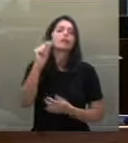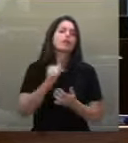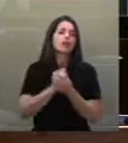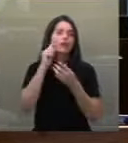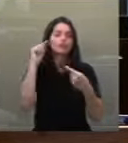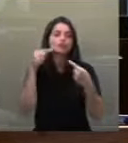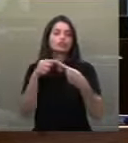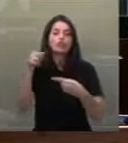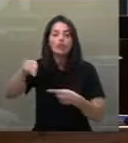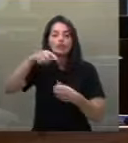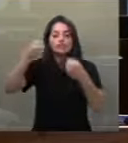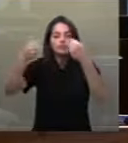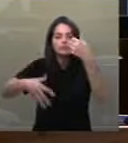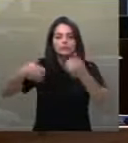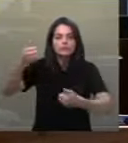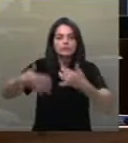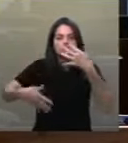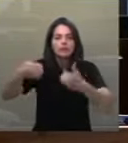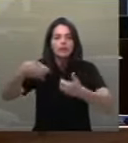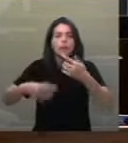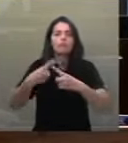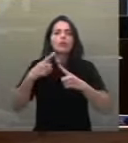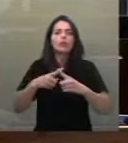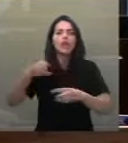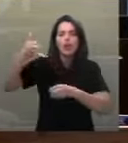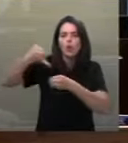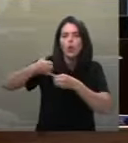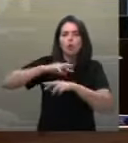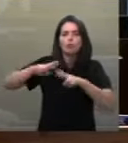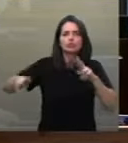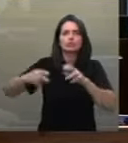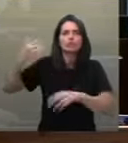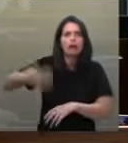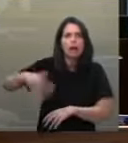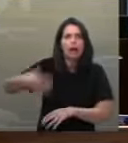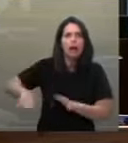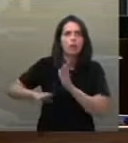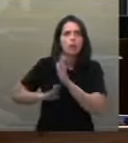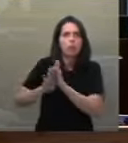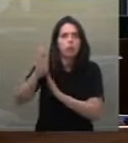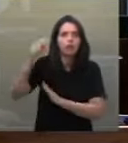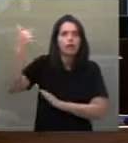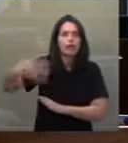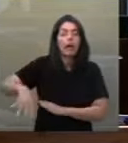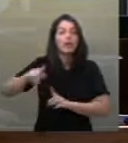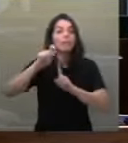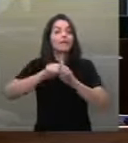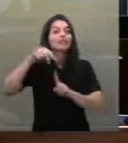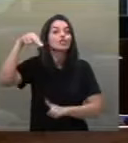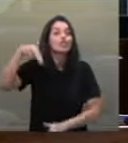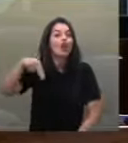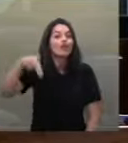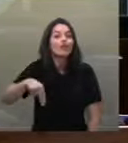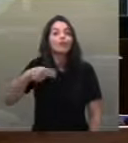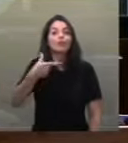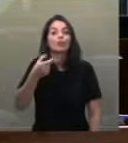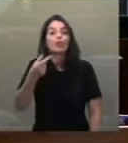prestem informações sobre os sucessivos aumentos de combustíveis. Notem, em novembro de